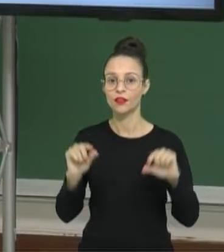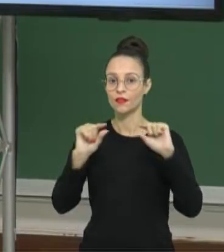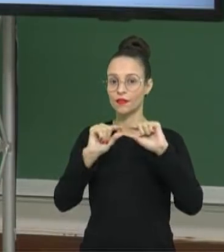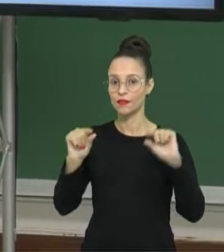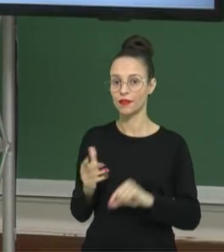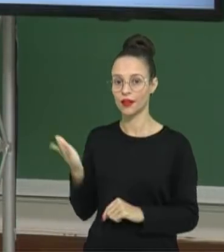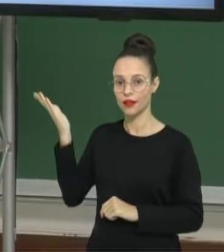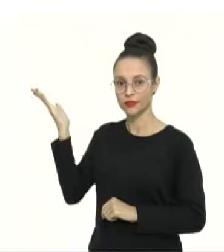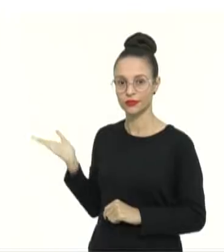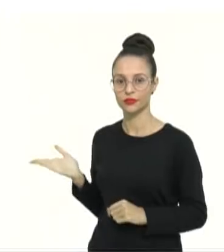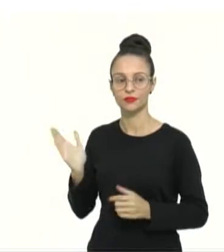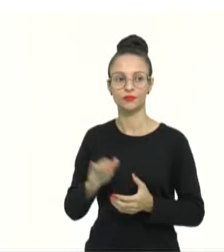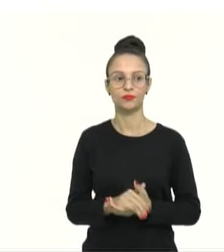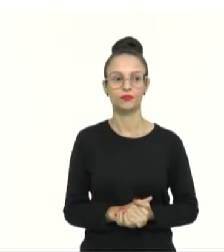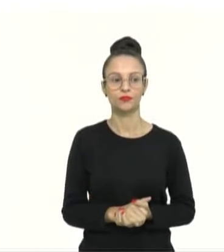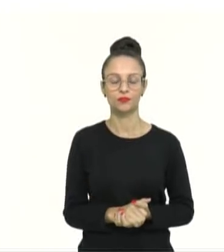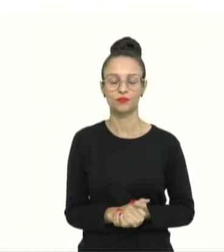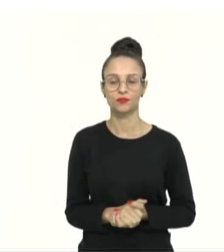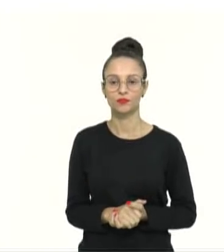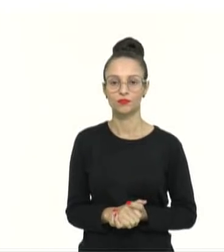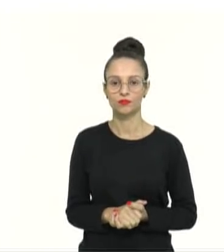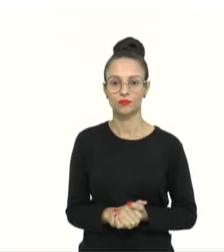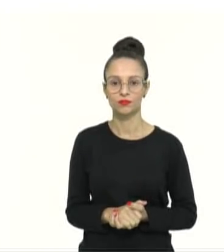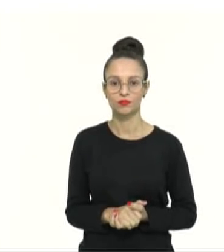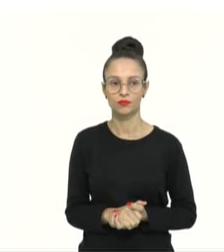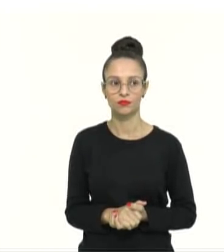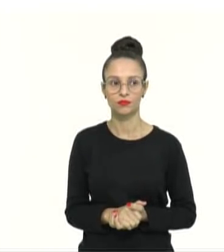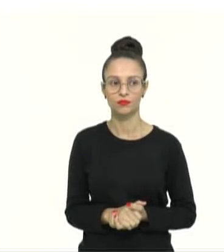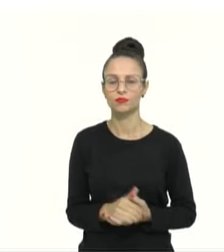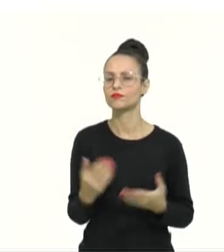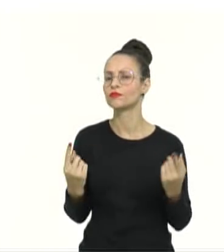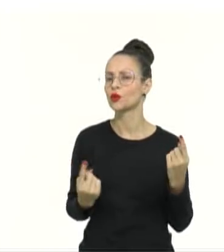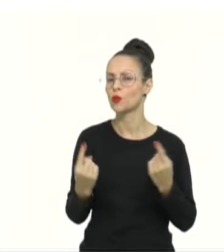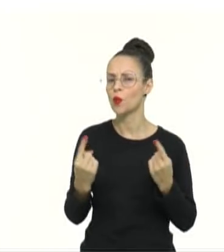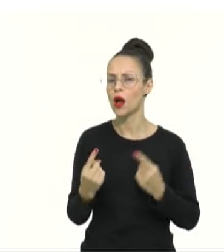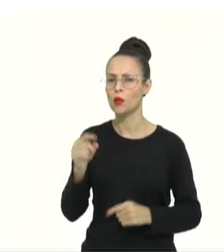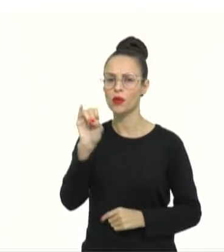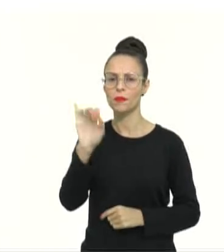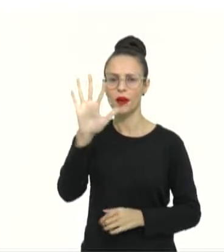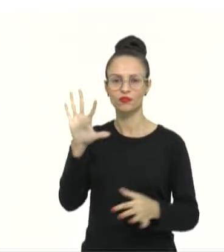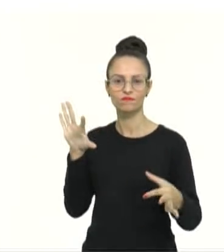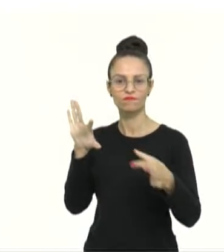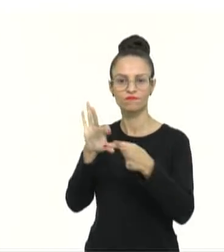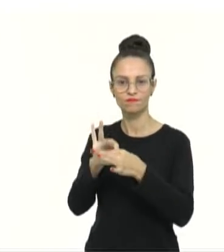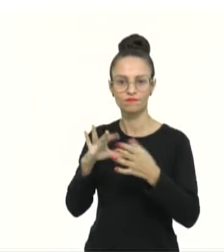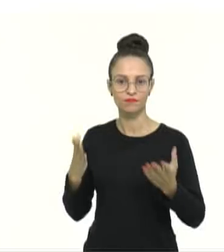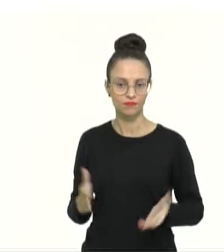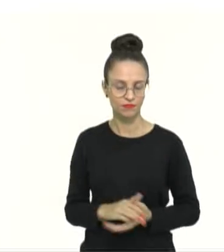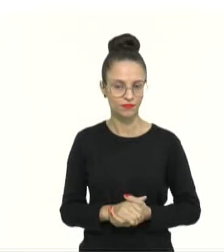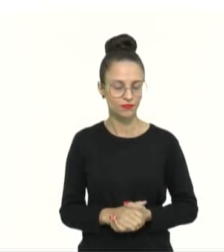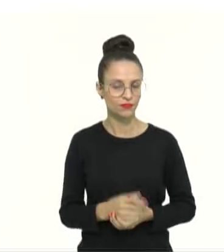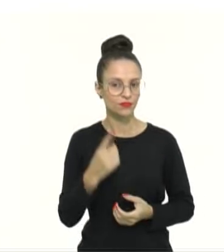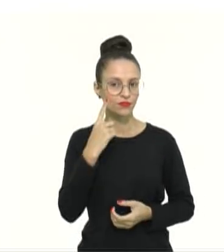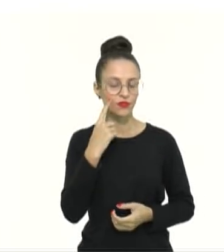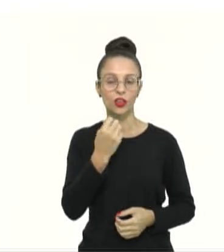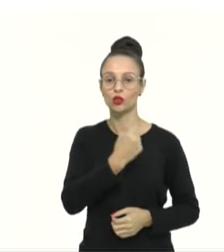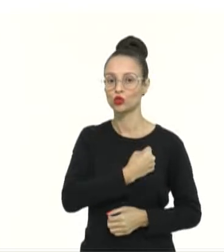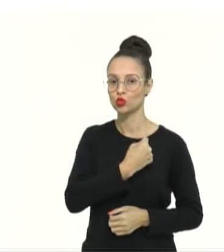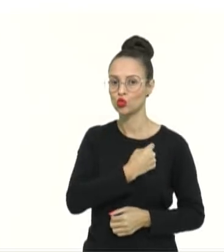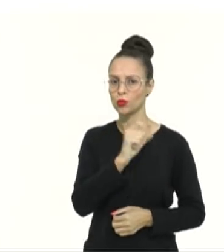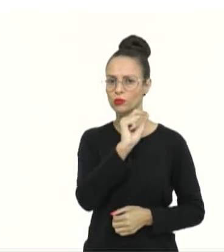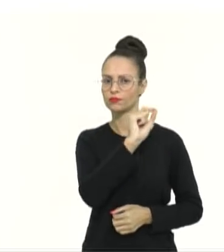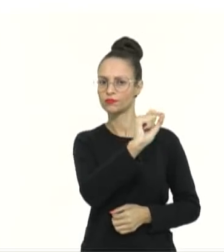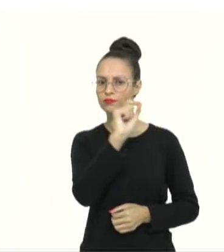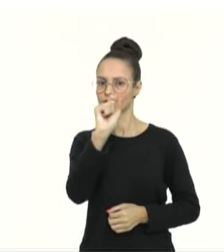são, they are listening to the story. Qual imagem é essa? Então, você vai ver os